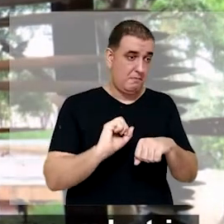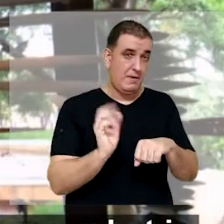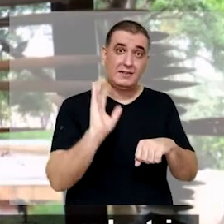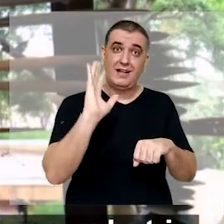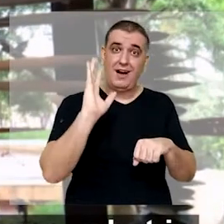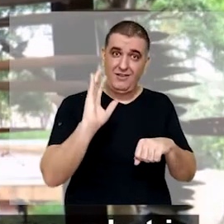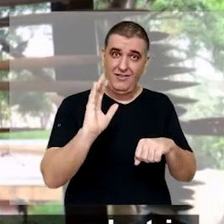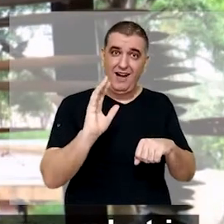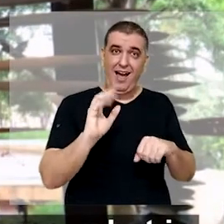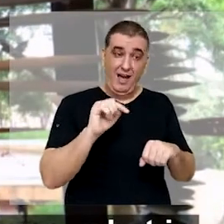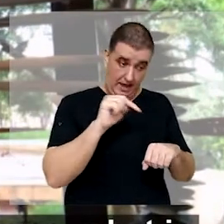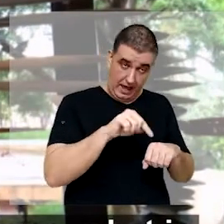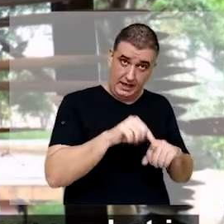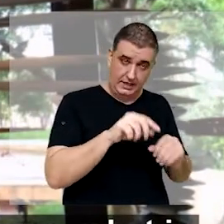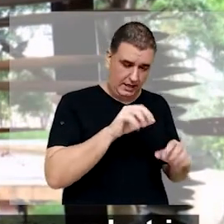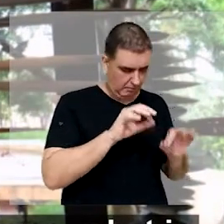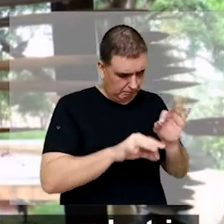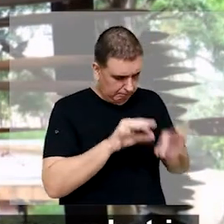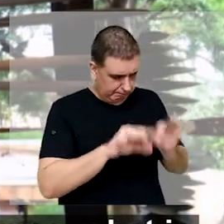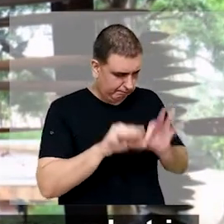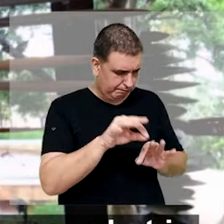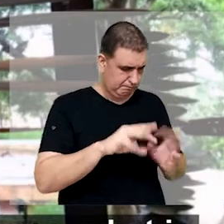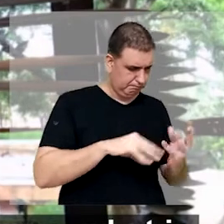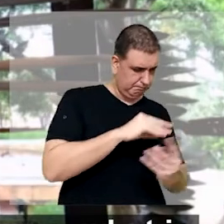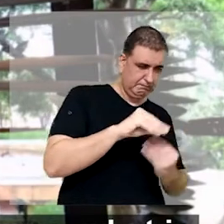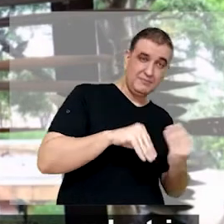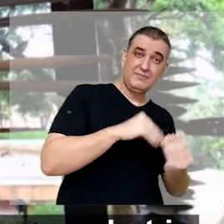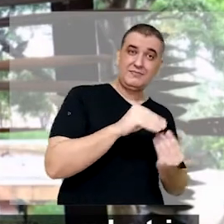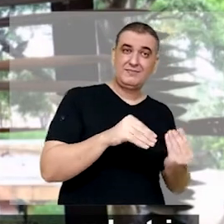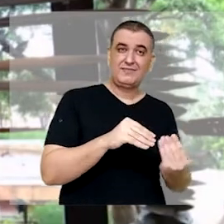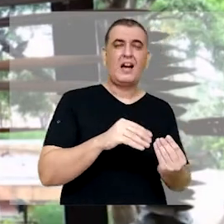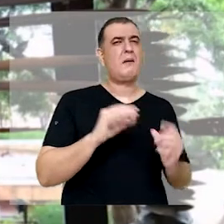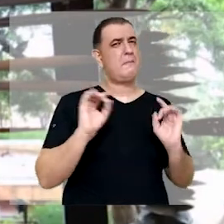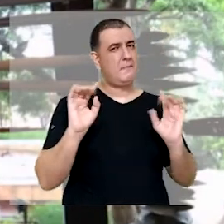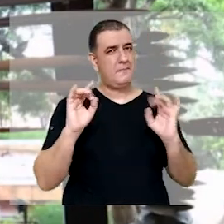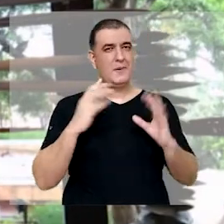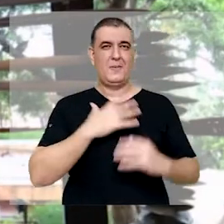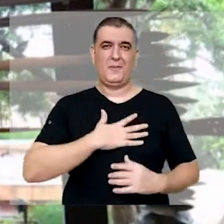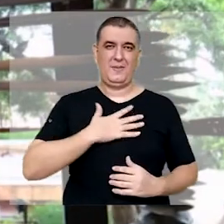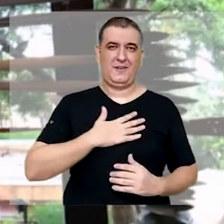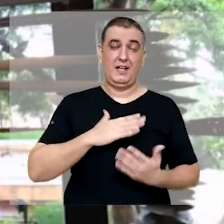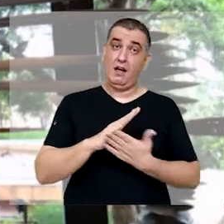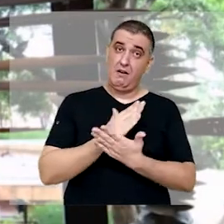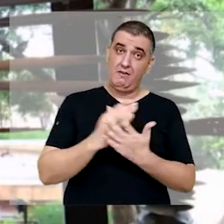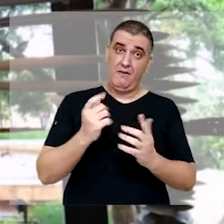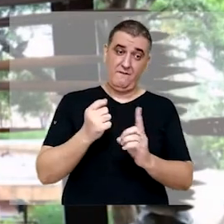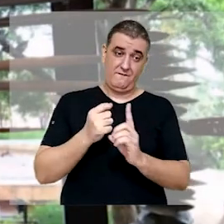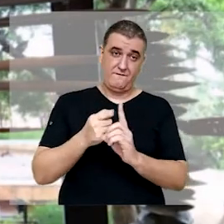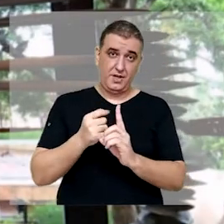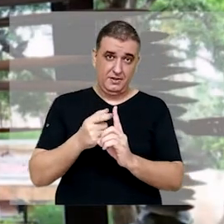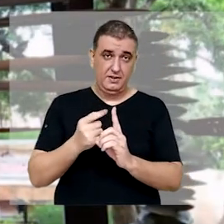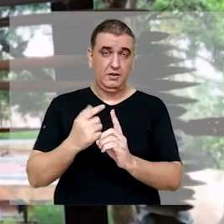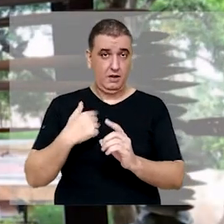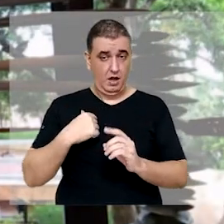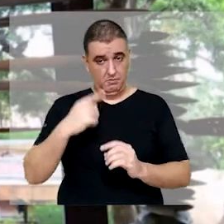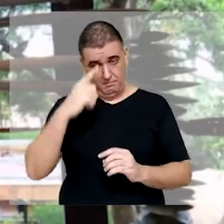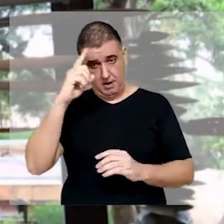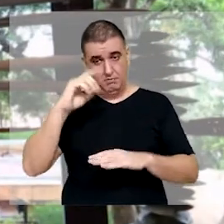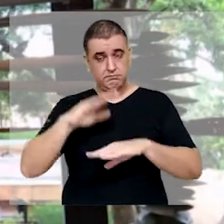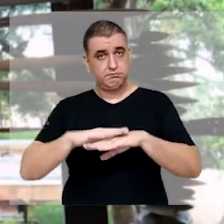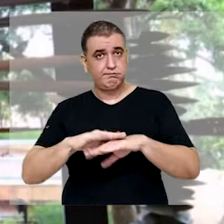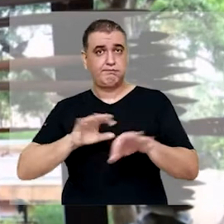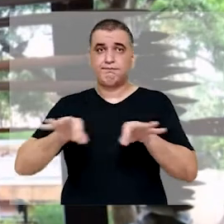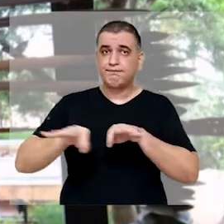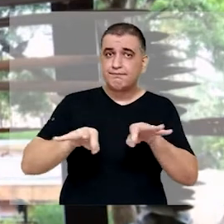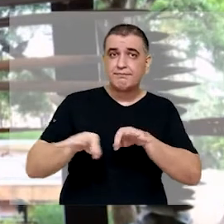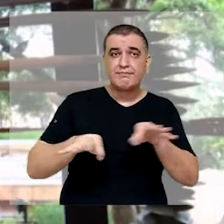materiais refratários com argila, não é? E vítreos, esmaltes que